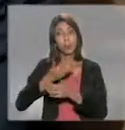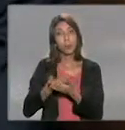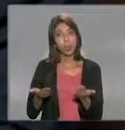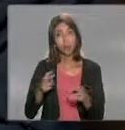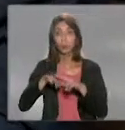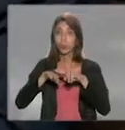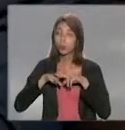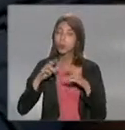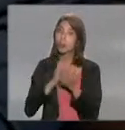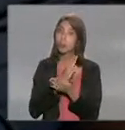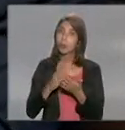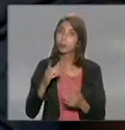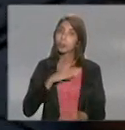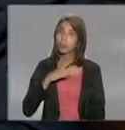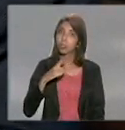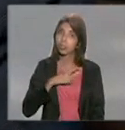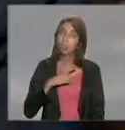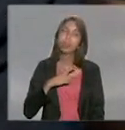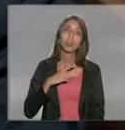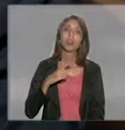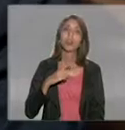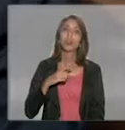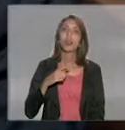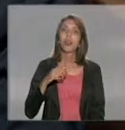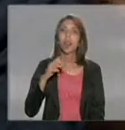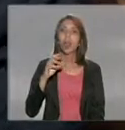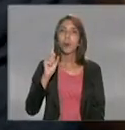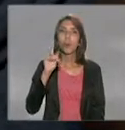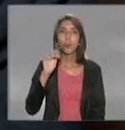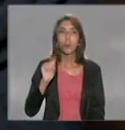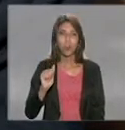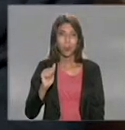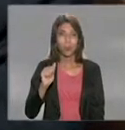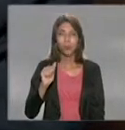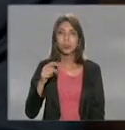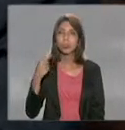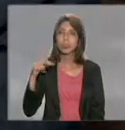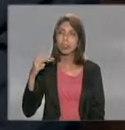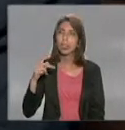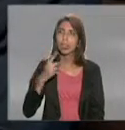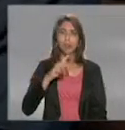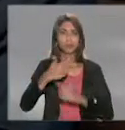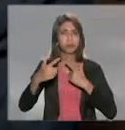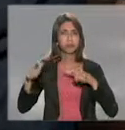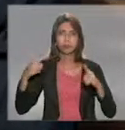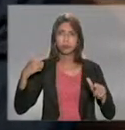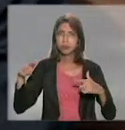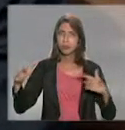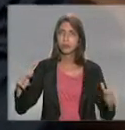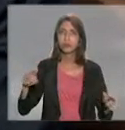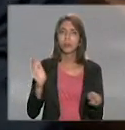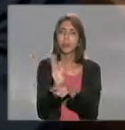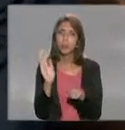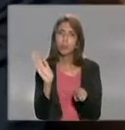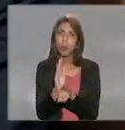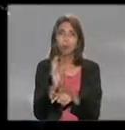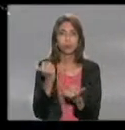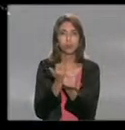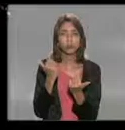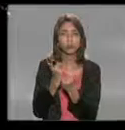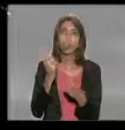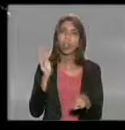Inclusive na própria política de cotas, porque se você entrar pelas cotas também e não tiver esse suporte, você vaza